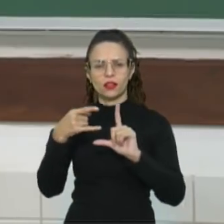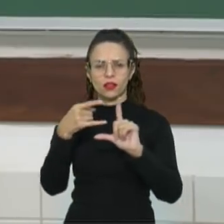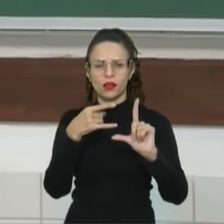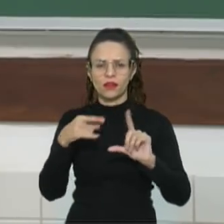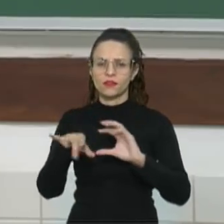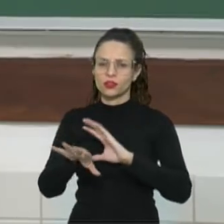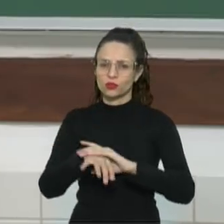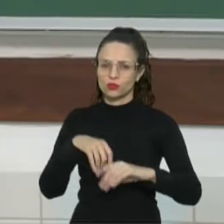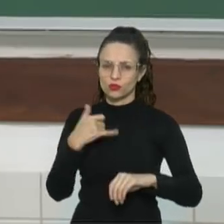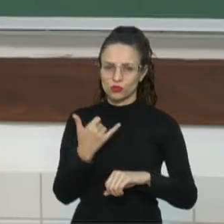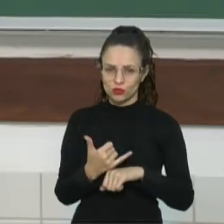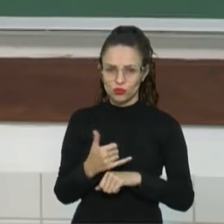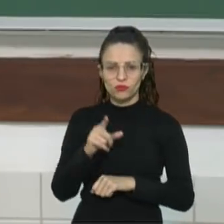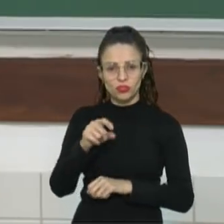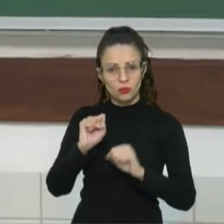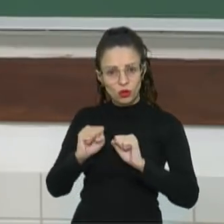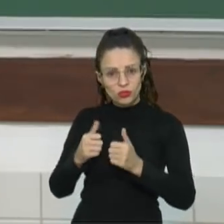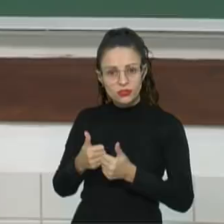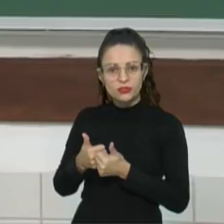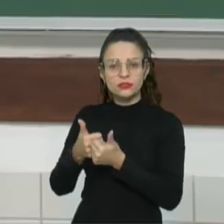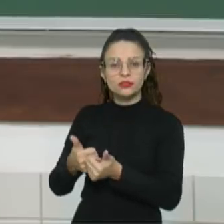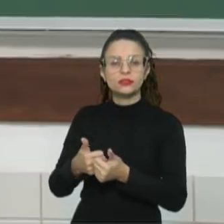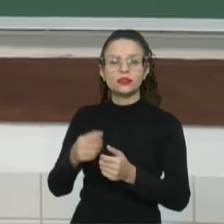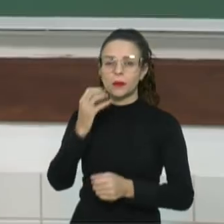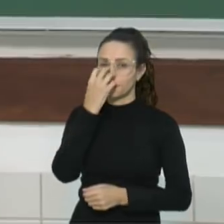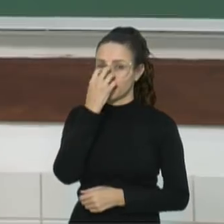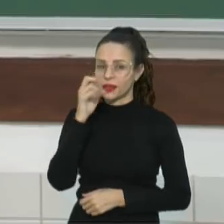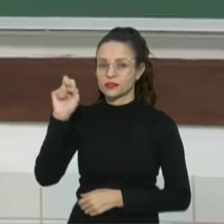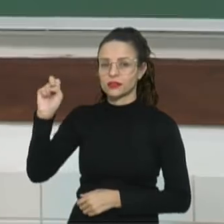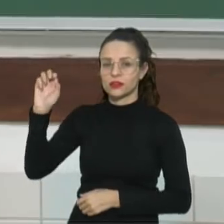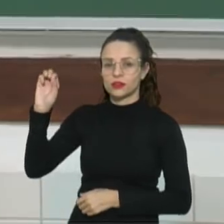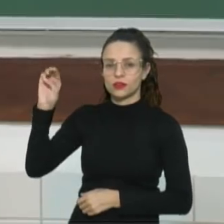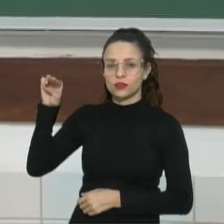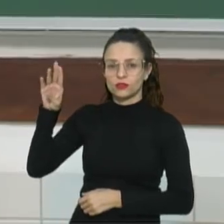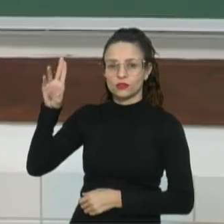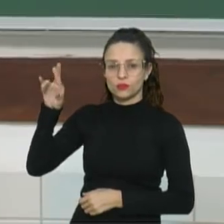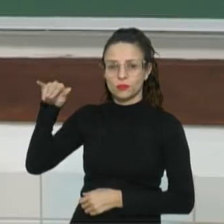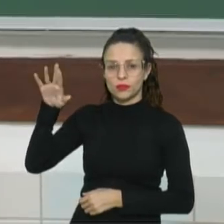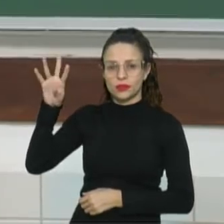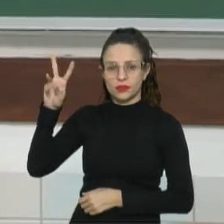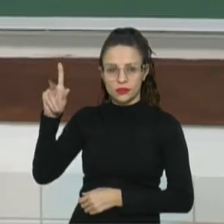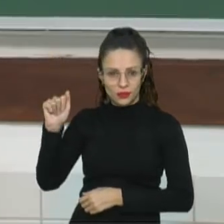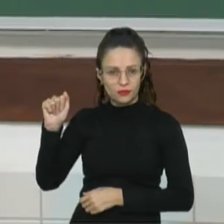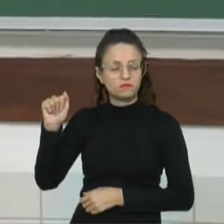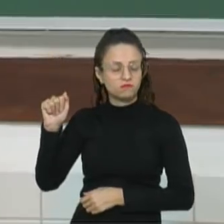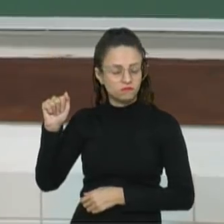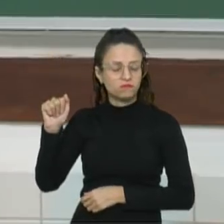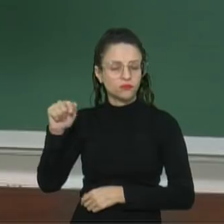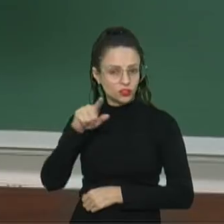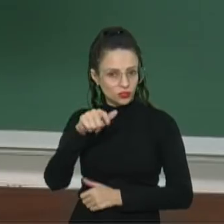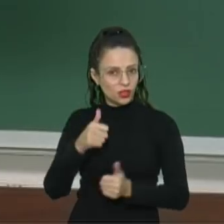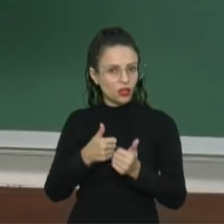YouTube. Sigam ele lá. Ele, a palhaça Sombrinha, também está participando das lives dele, né? A Companhia dos Palhaços, que é